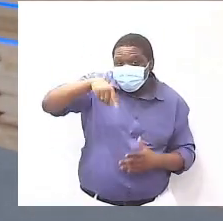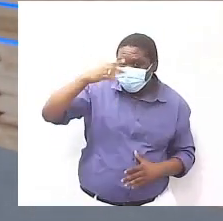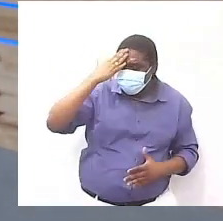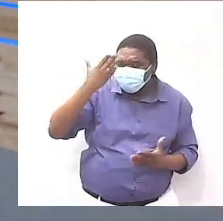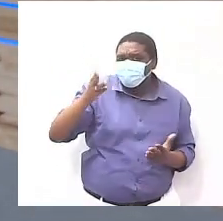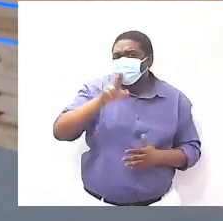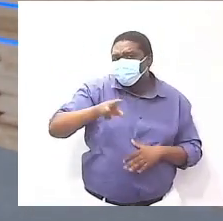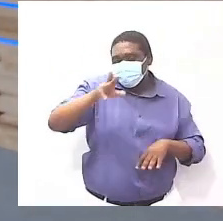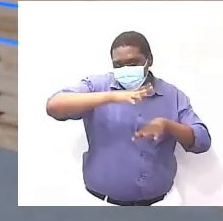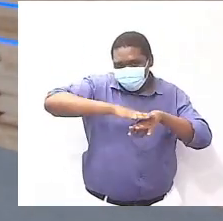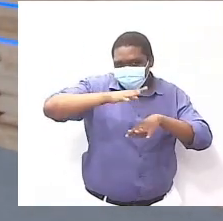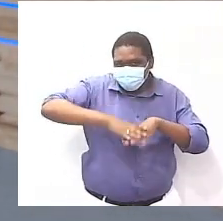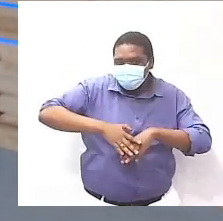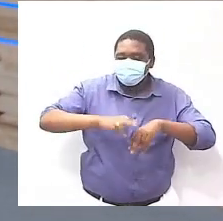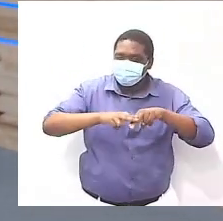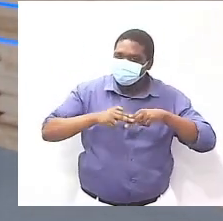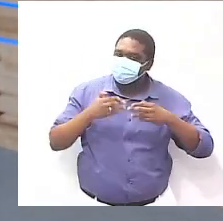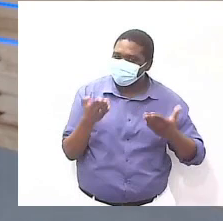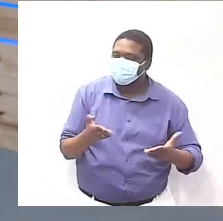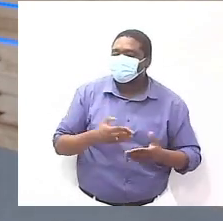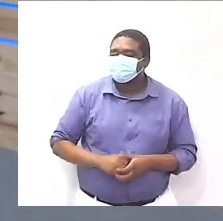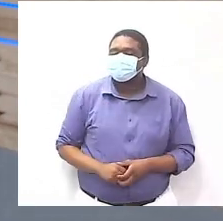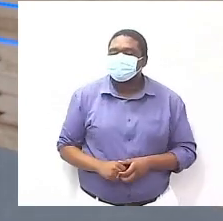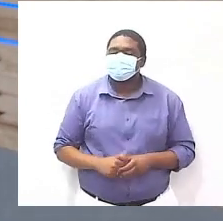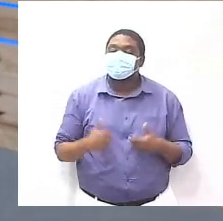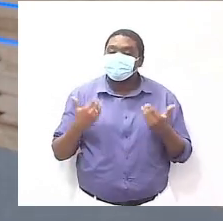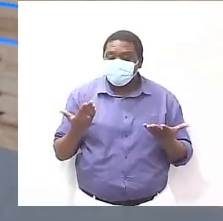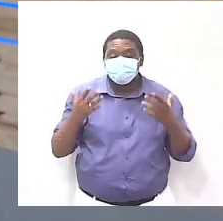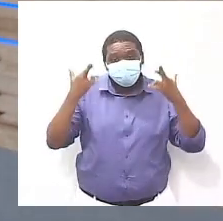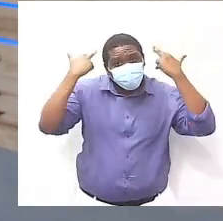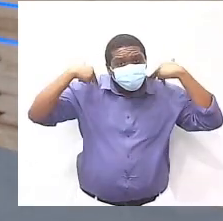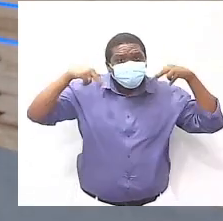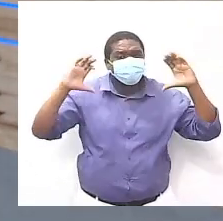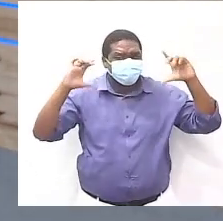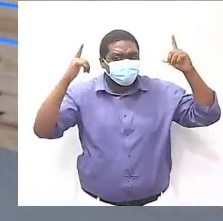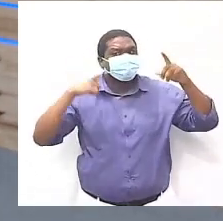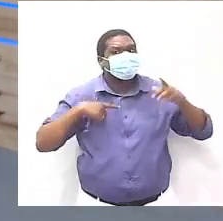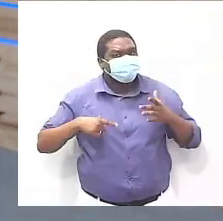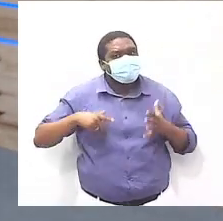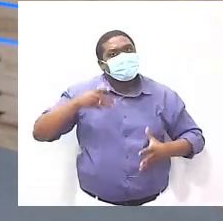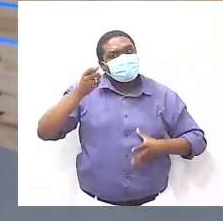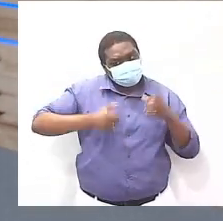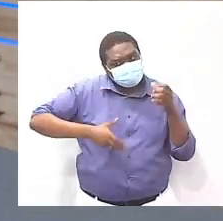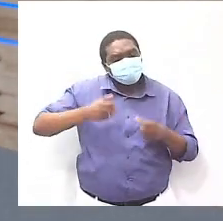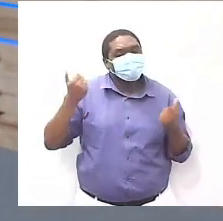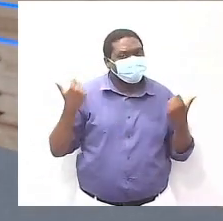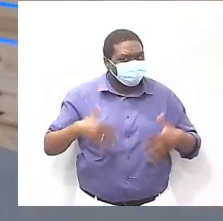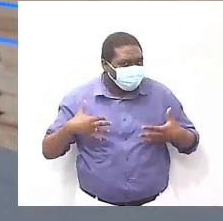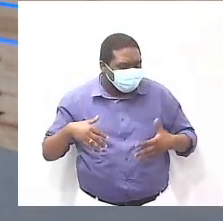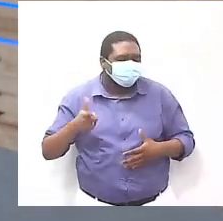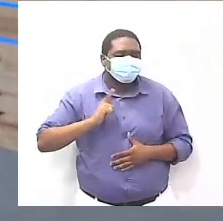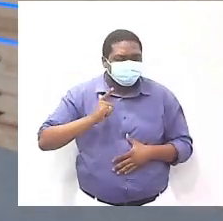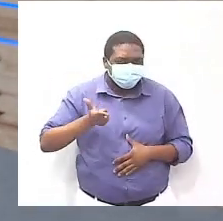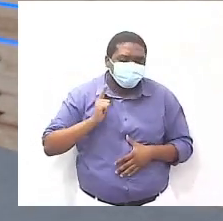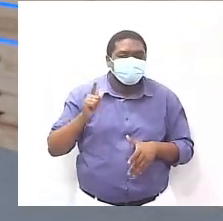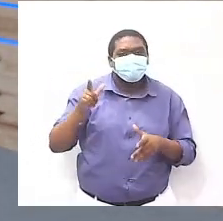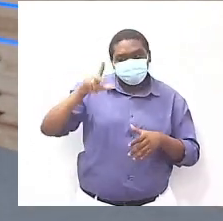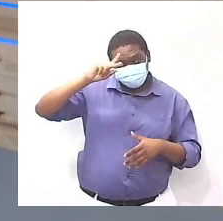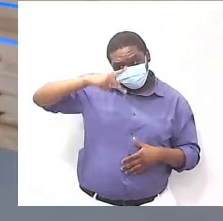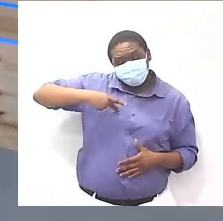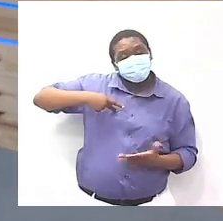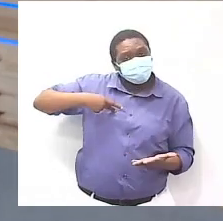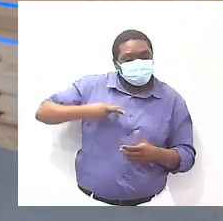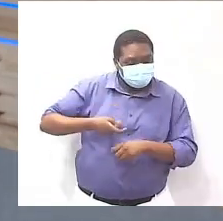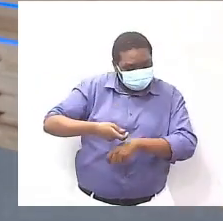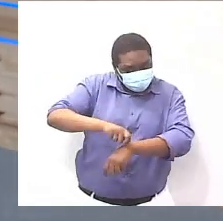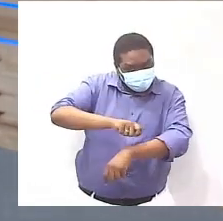da matemática a partir disso? Claro, então a ovelha tem muito leite também, a oferecer, tem o seu próprio couro